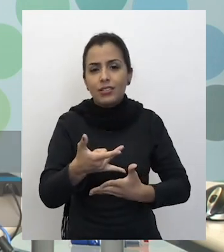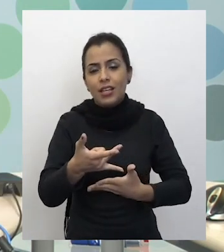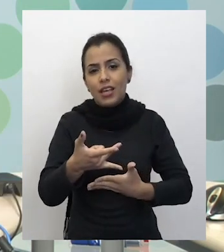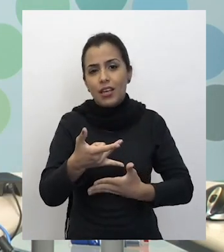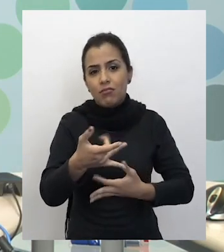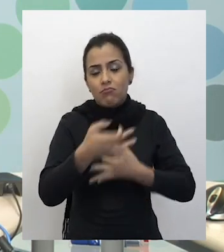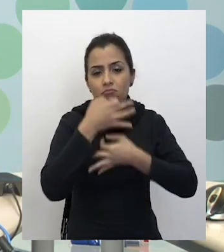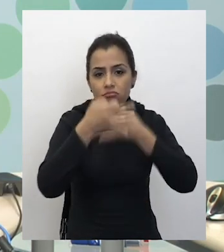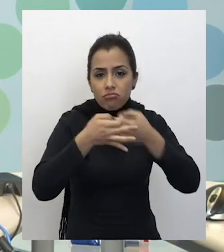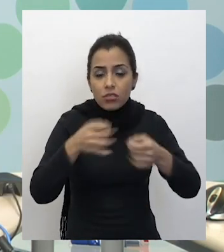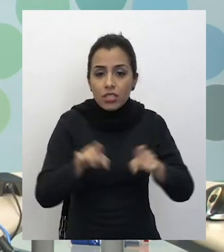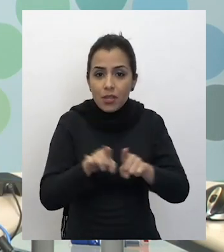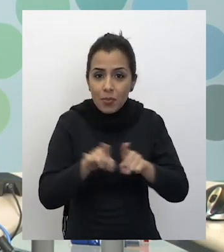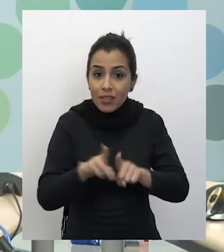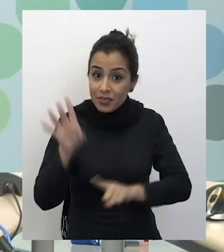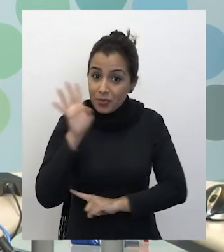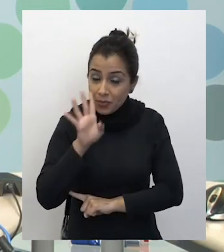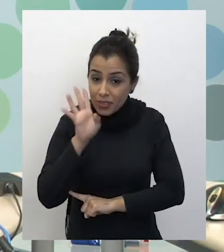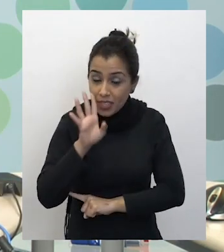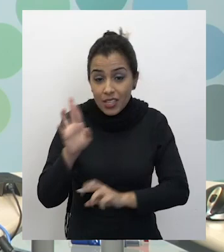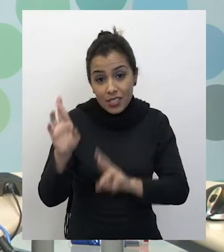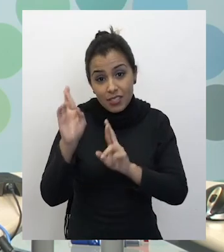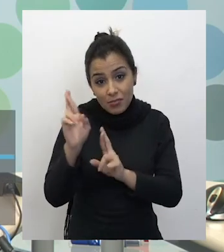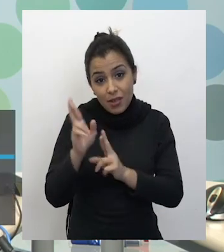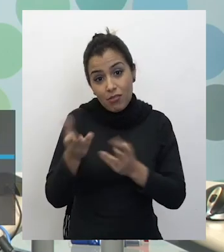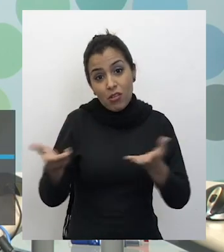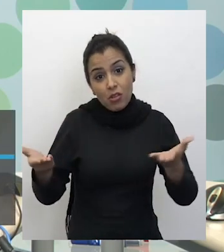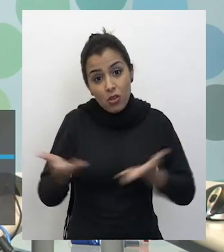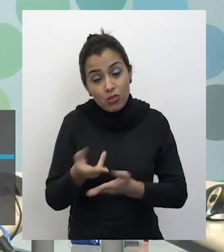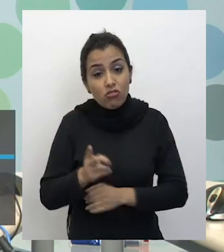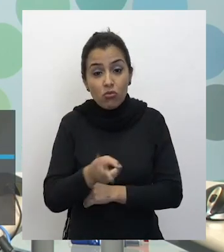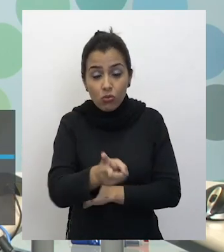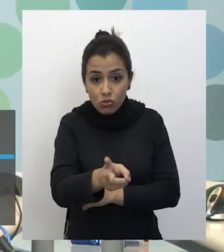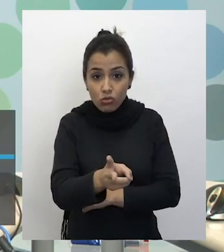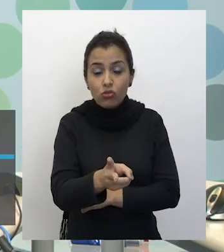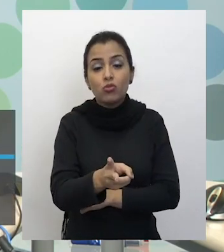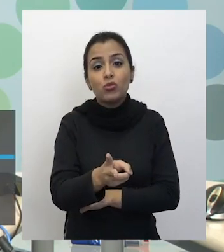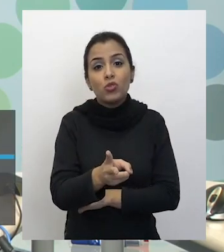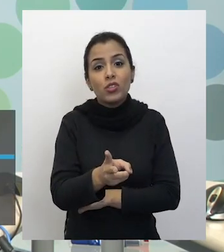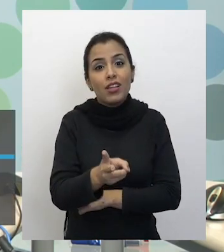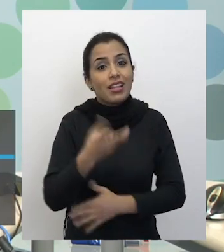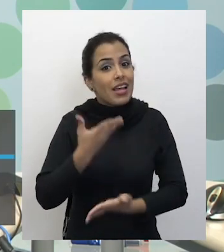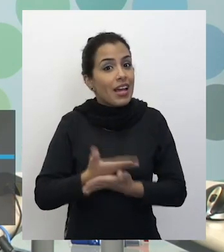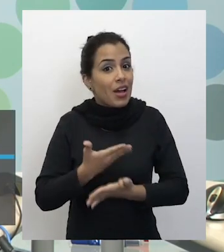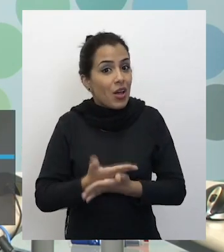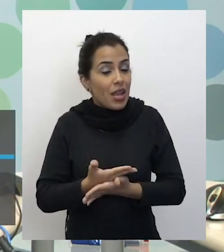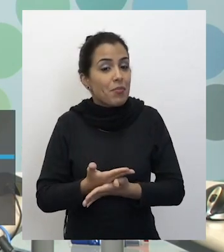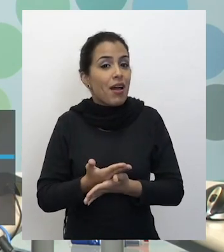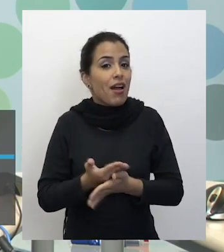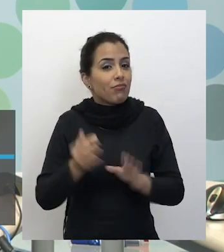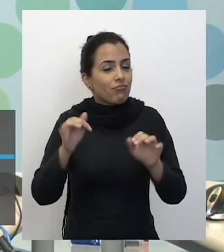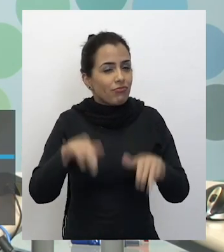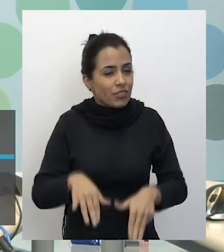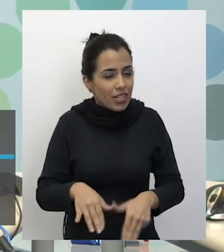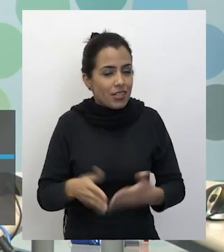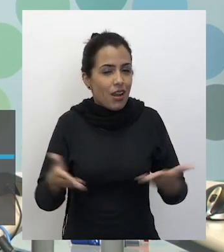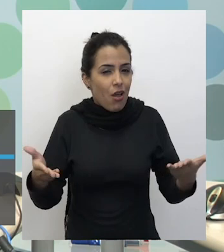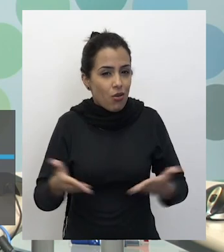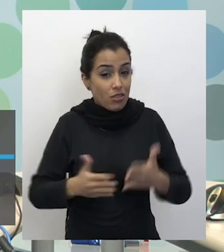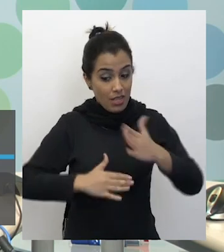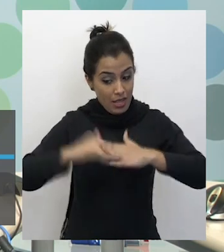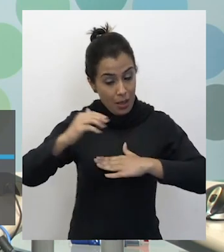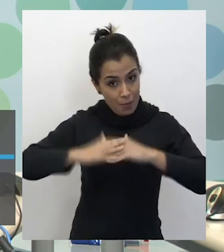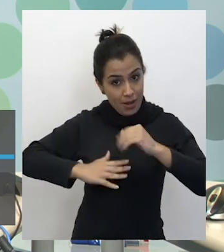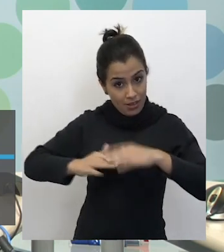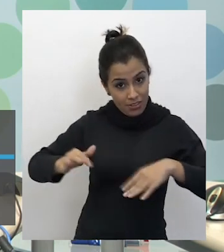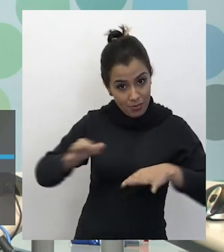enfim. Foi muito bacana e espero que vocês continuem nesta aula para a gente finalizar hoje com aplicação prática, né, professor